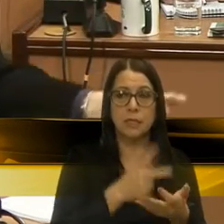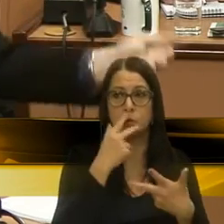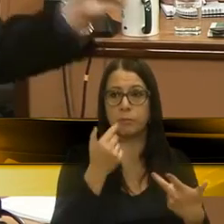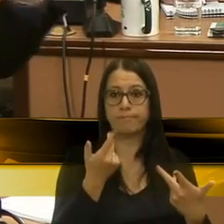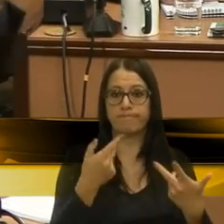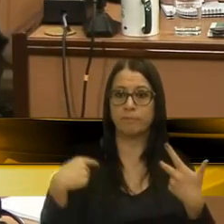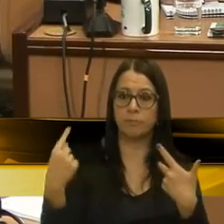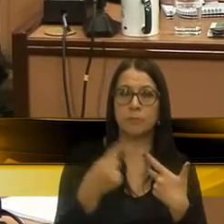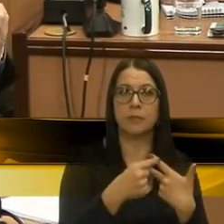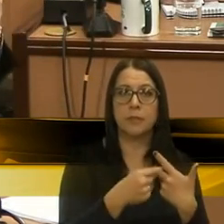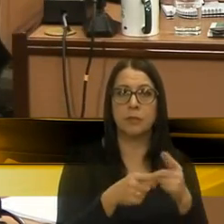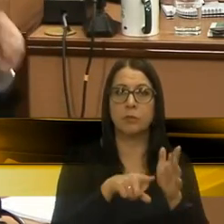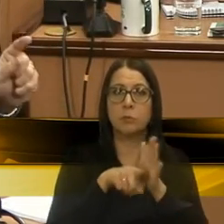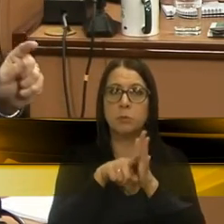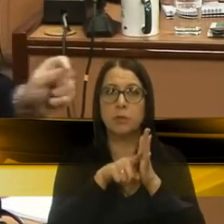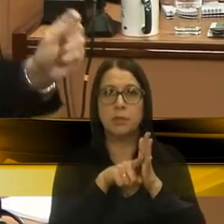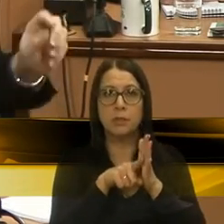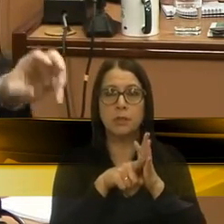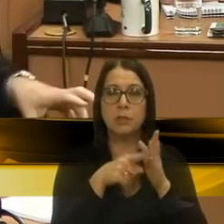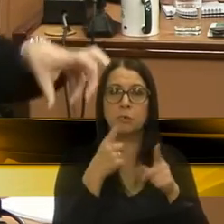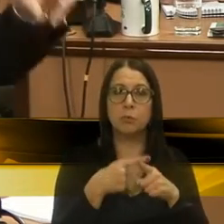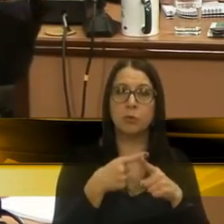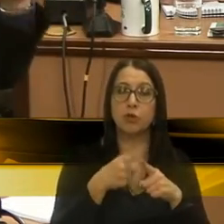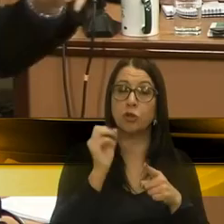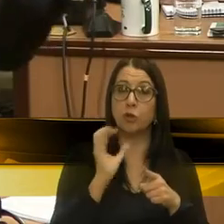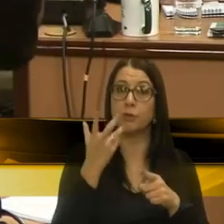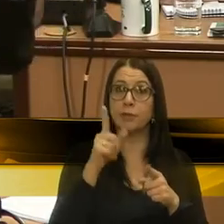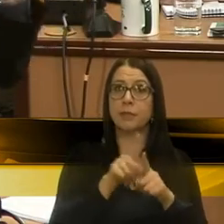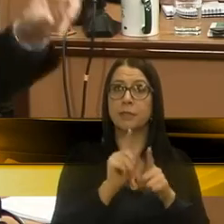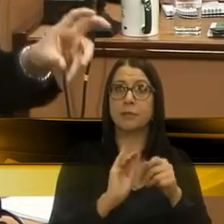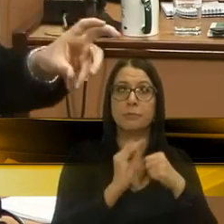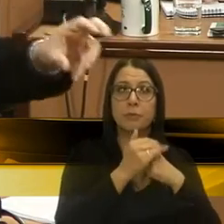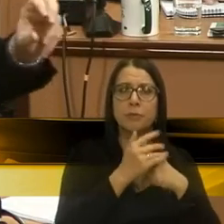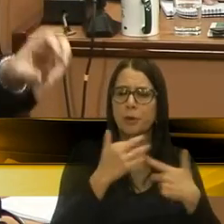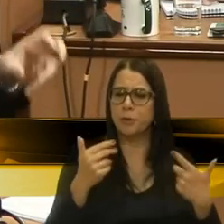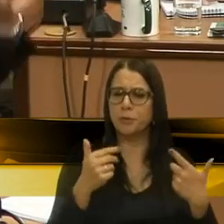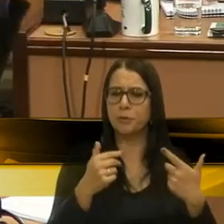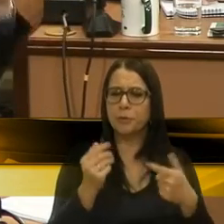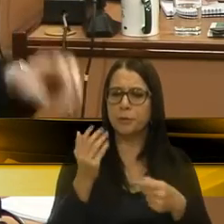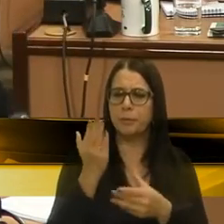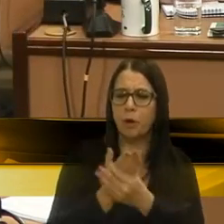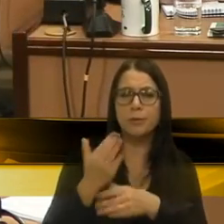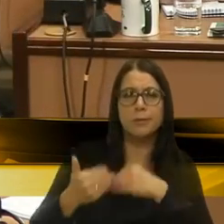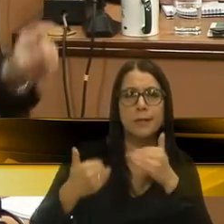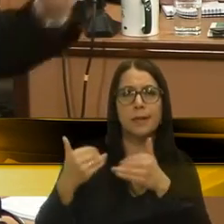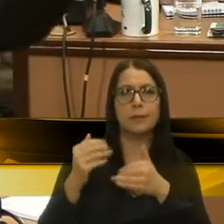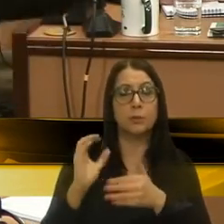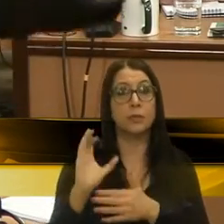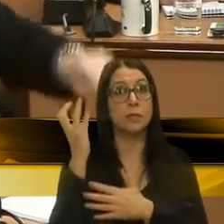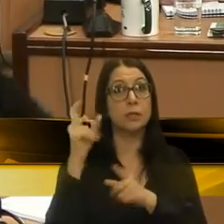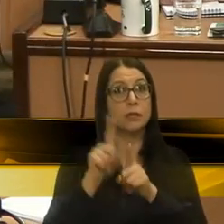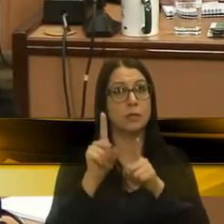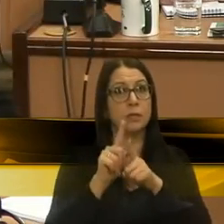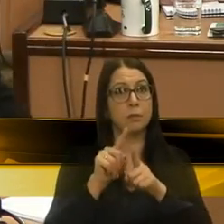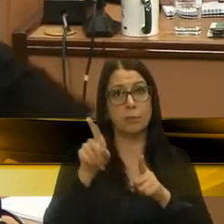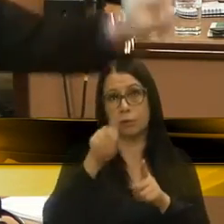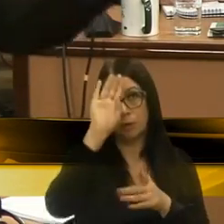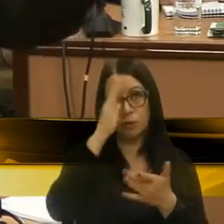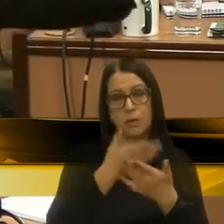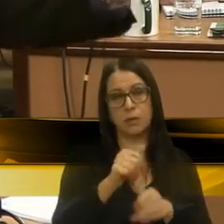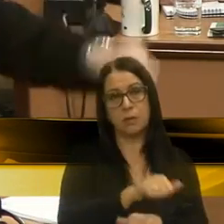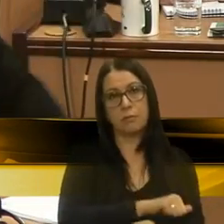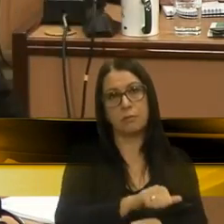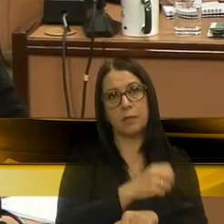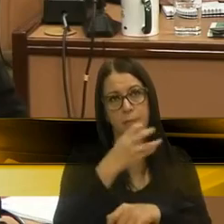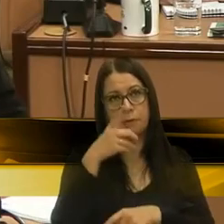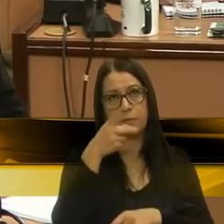dessa espetacularização midiática, pode-se macular muitos processos, né, decisões e a própria credibilidade da Lava Jato. Faz